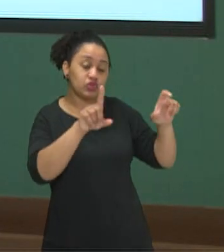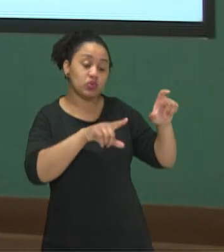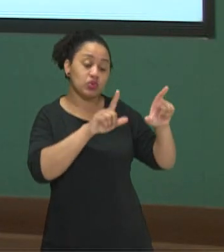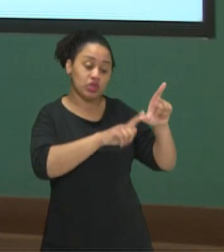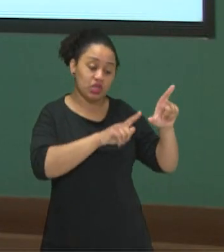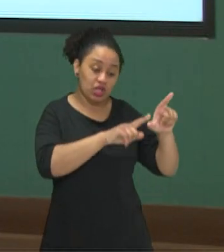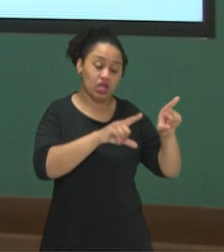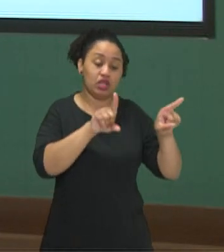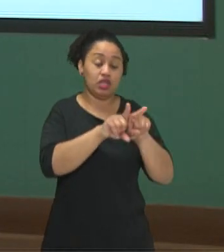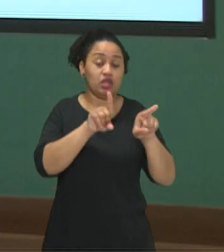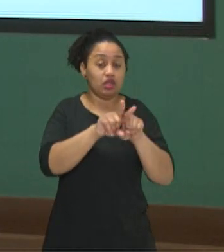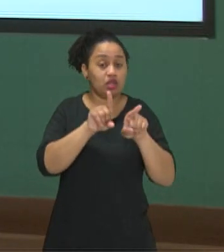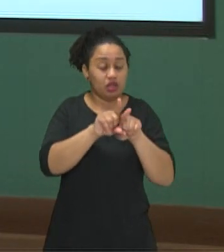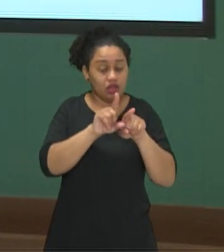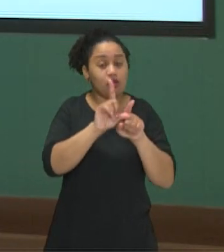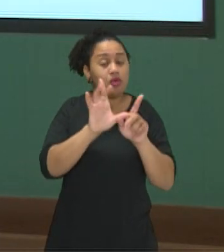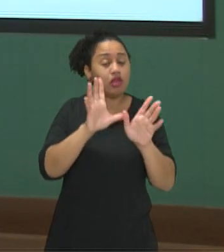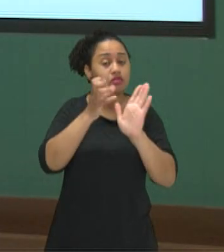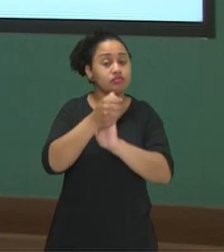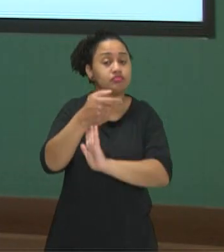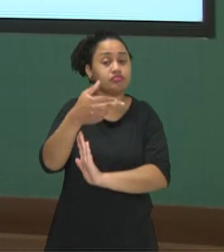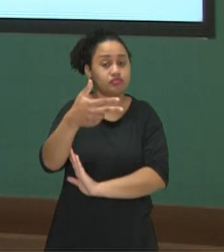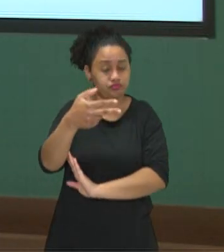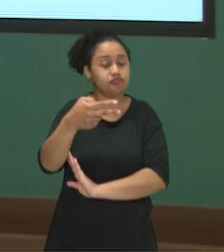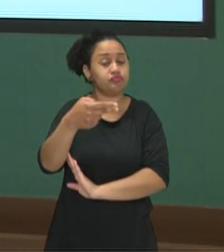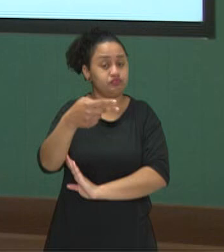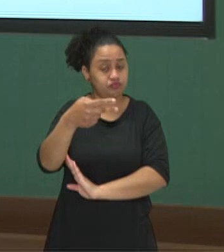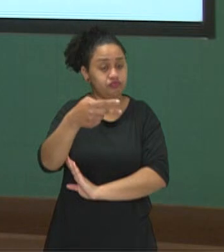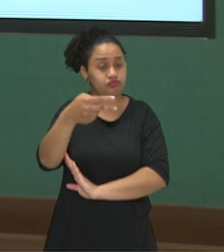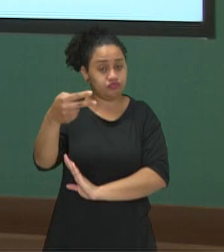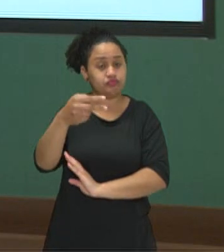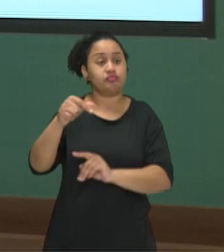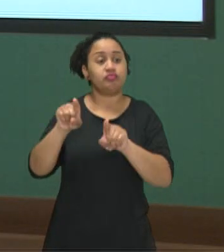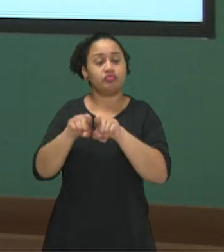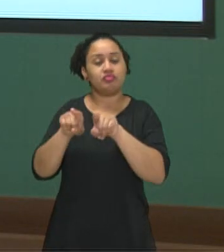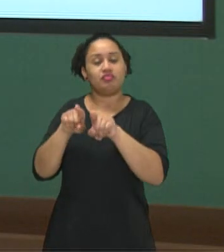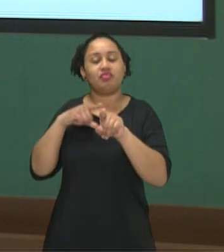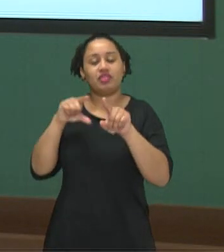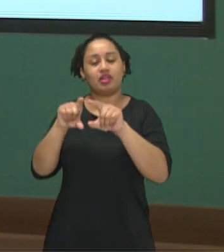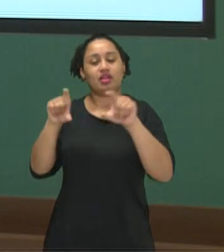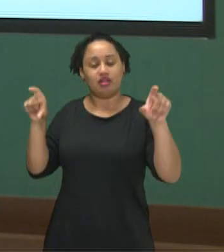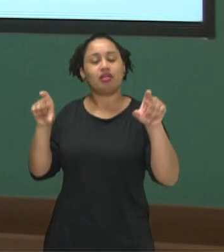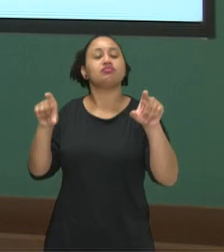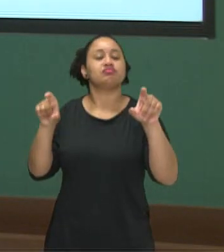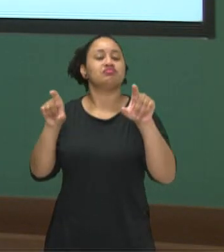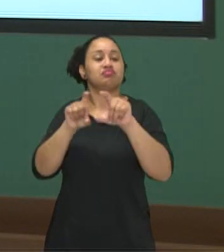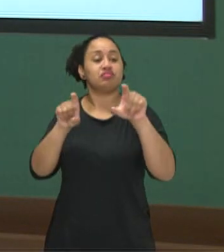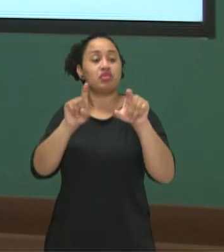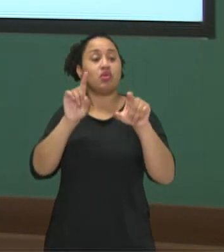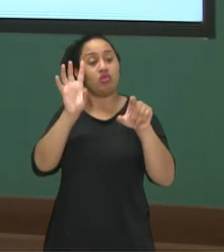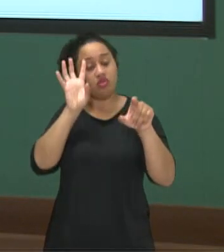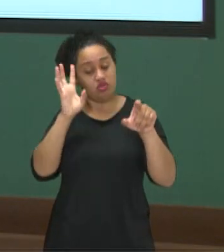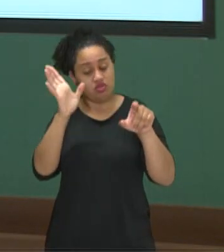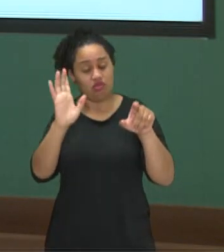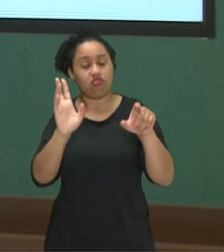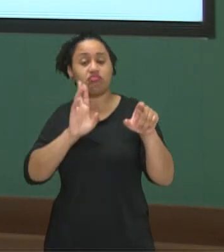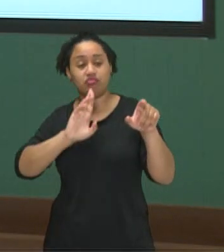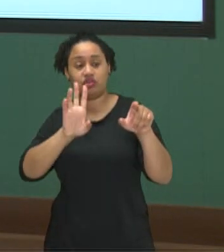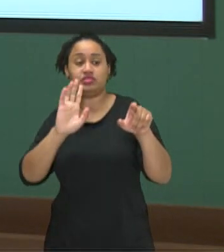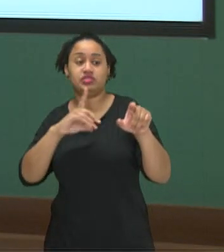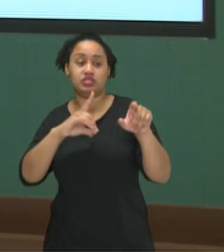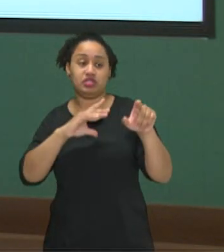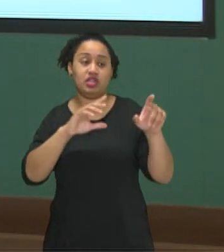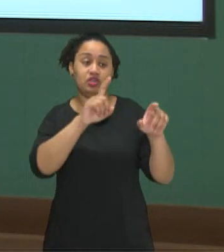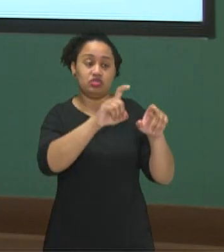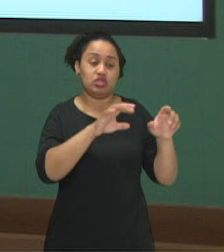e o sinal de igual, a igualdade, e agora você tem uma equação resolvida, né? O x mais o 100 é